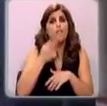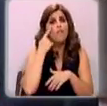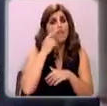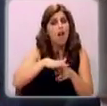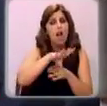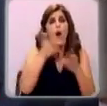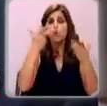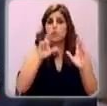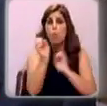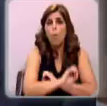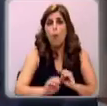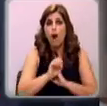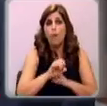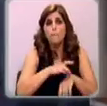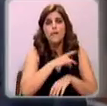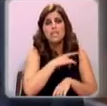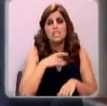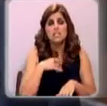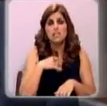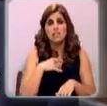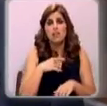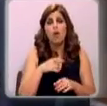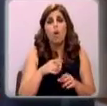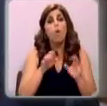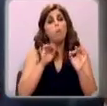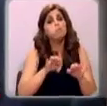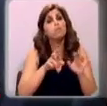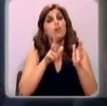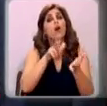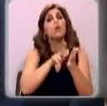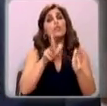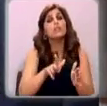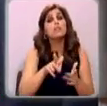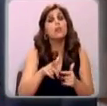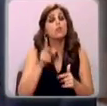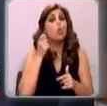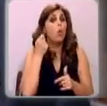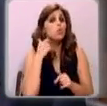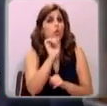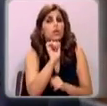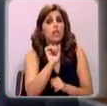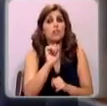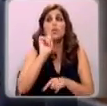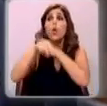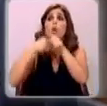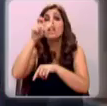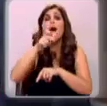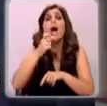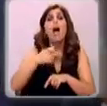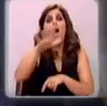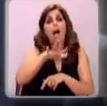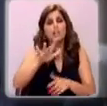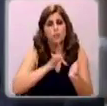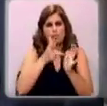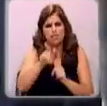têm autorização para o exercício da medicina nem o reconhecimento do seu título em qualquer outra região do Brasil. Portanto, obviamente, isto é